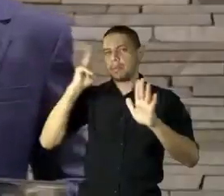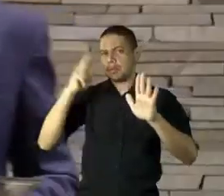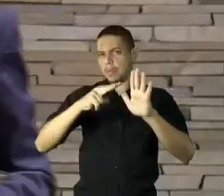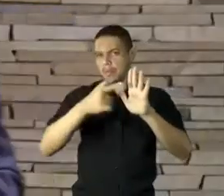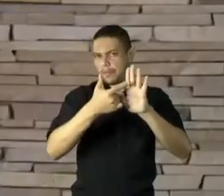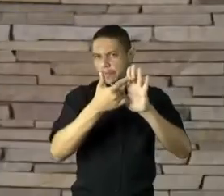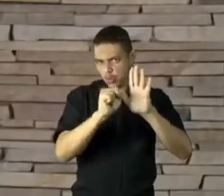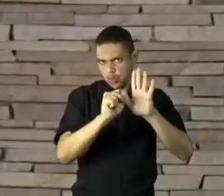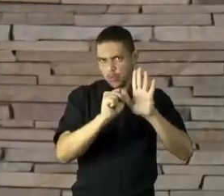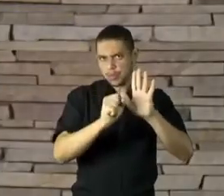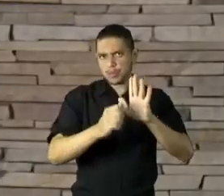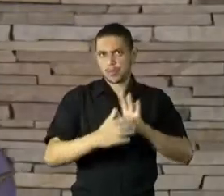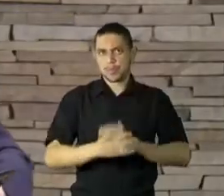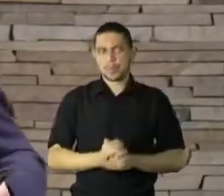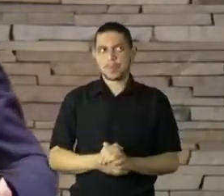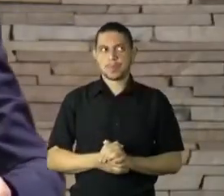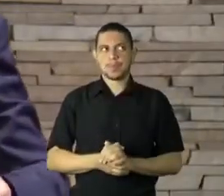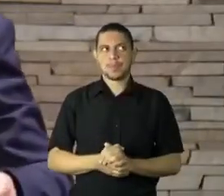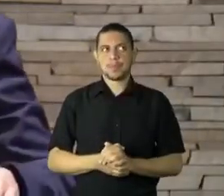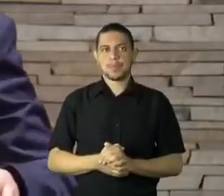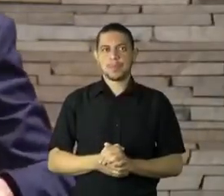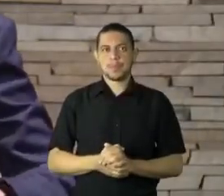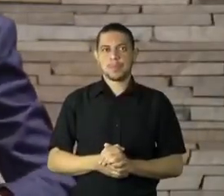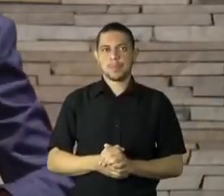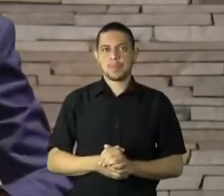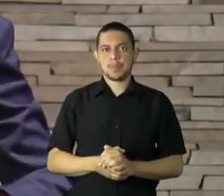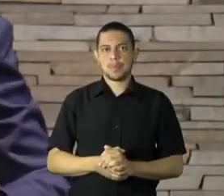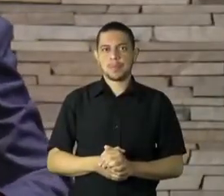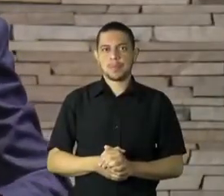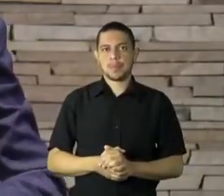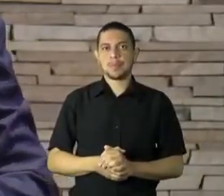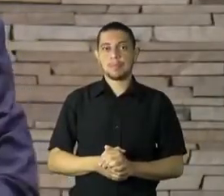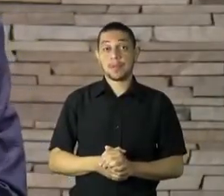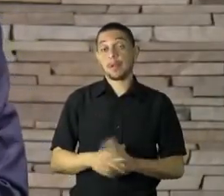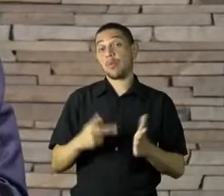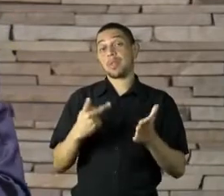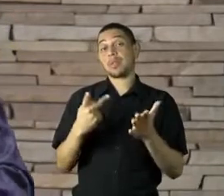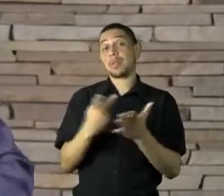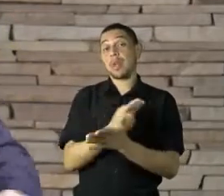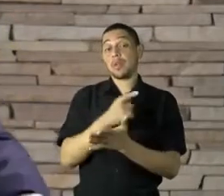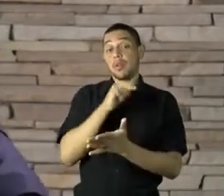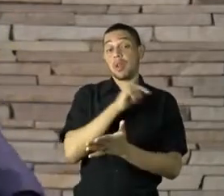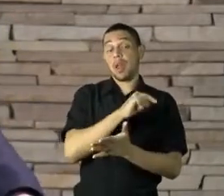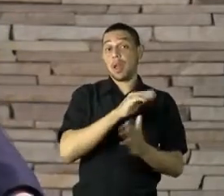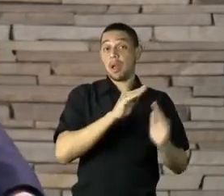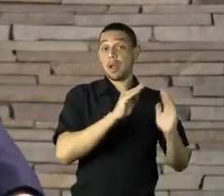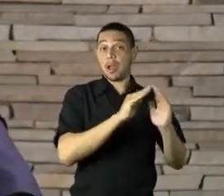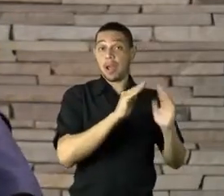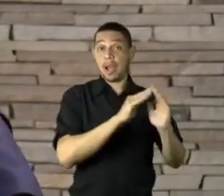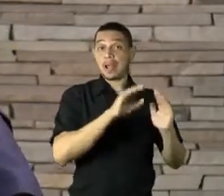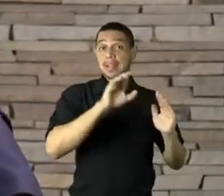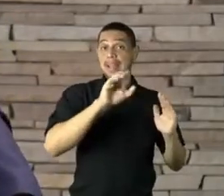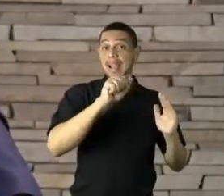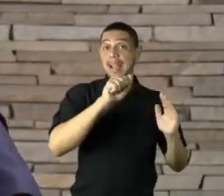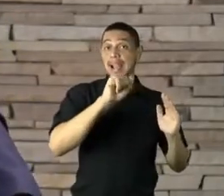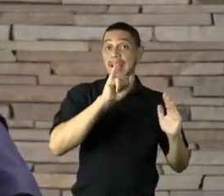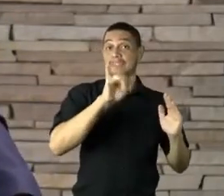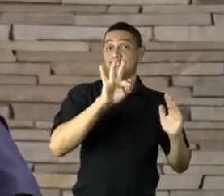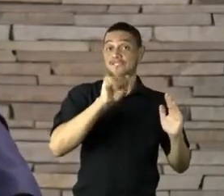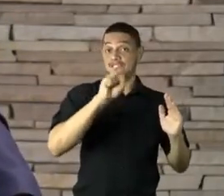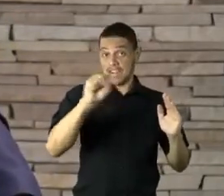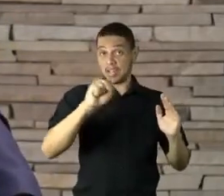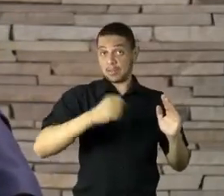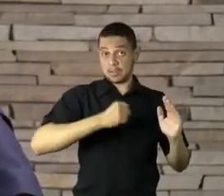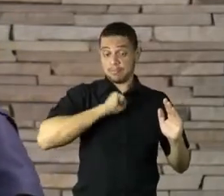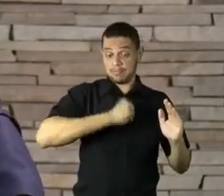no dirigir aqui para você depois levaram Jesus da casa de caifás para o pretório era cedo de